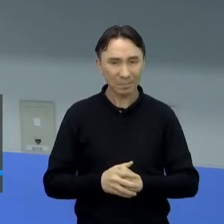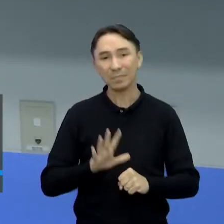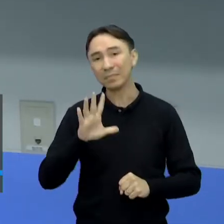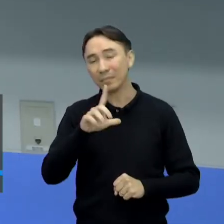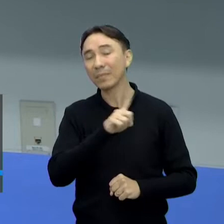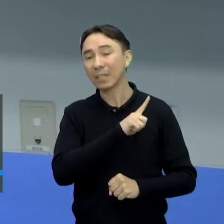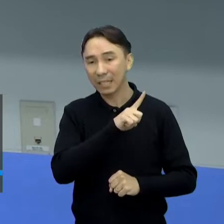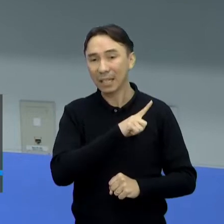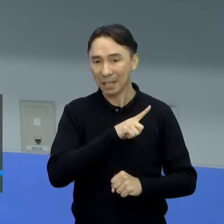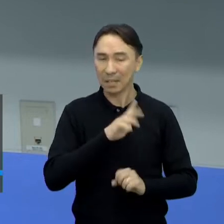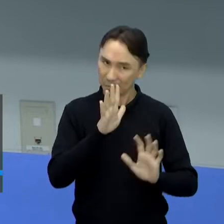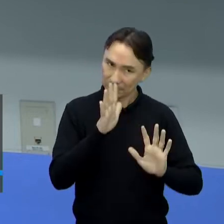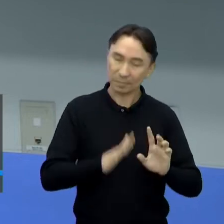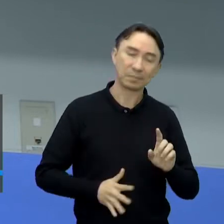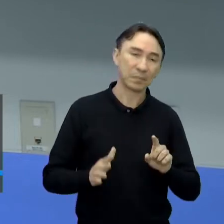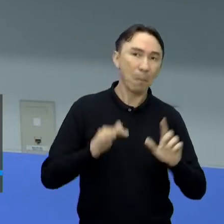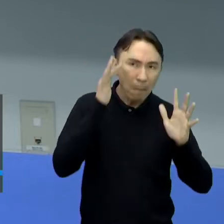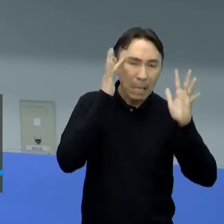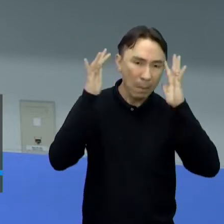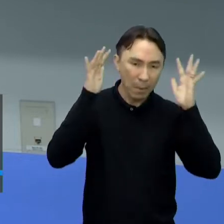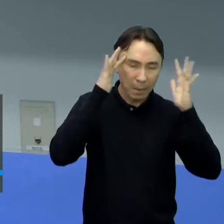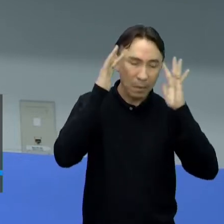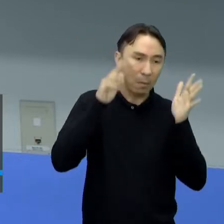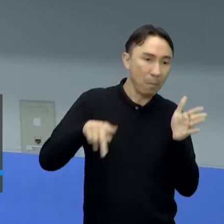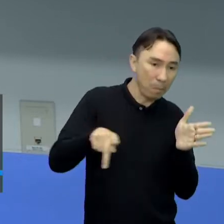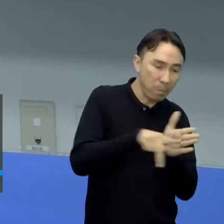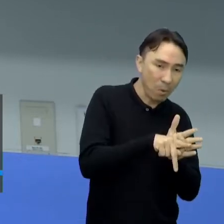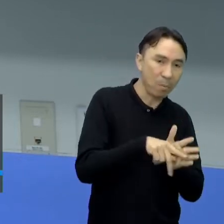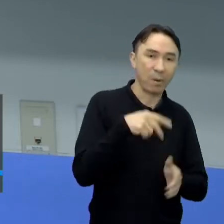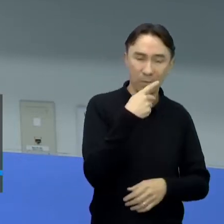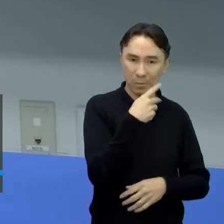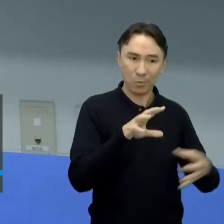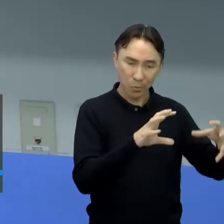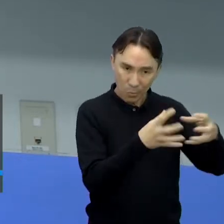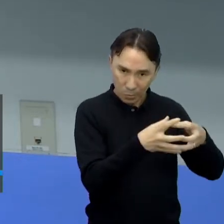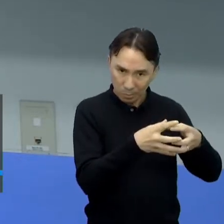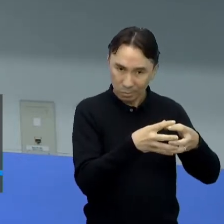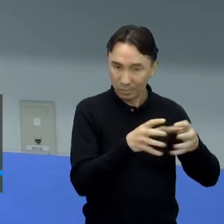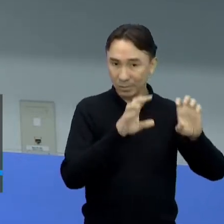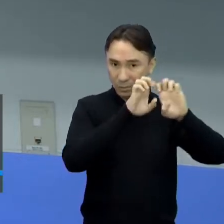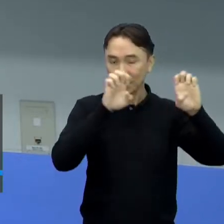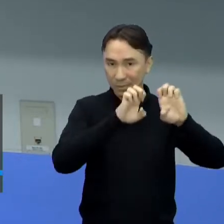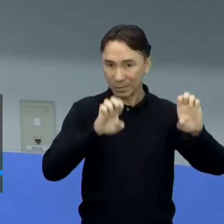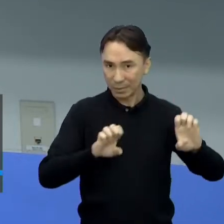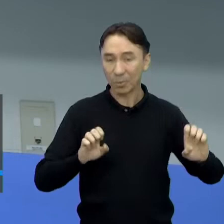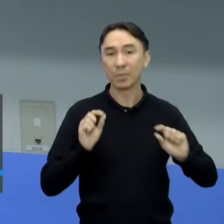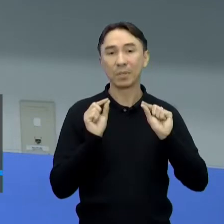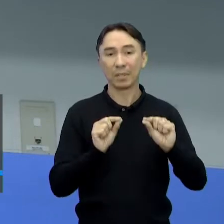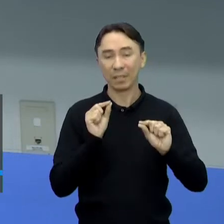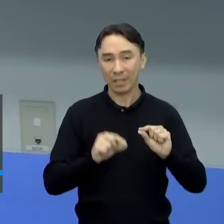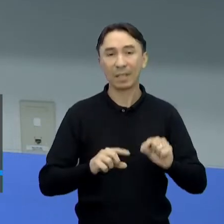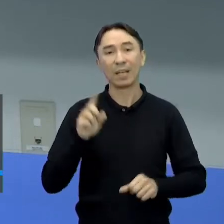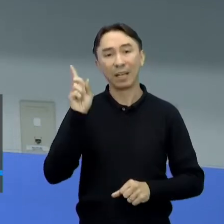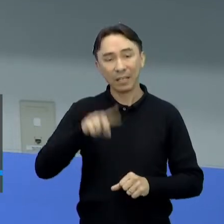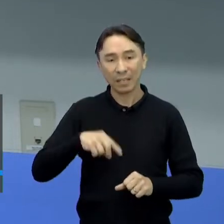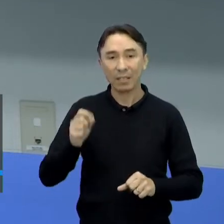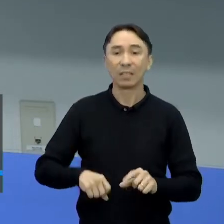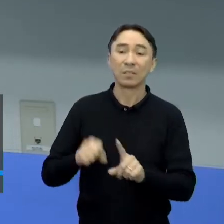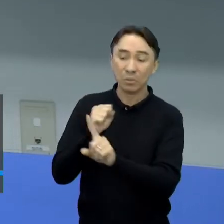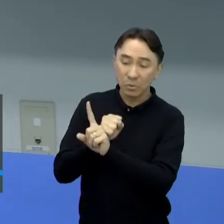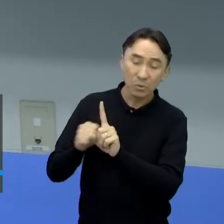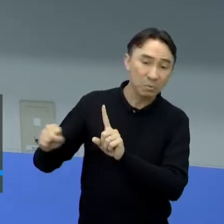estruturalistas é que as sociedades também, vejam bem, independentemente